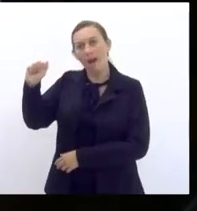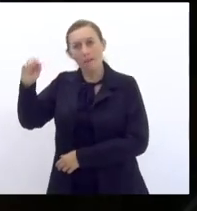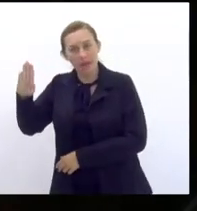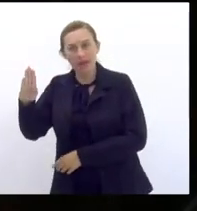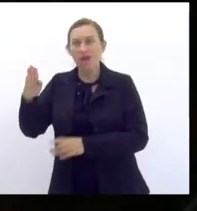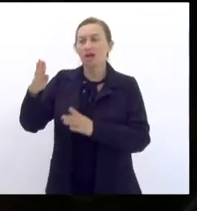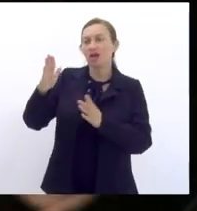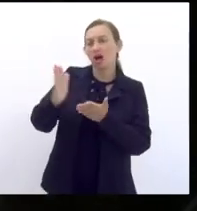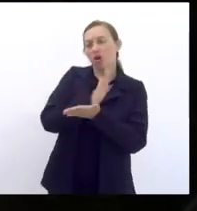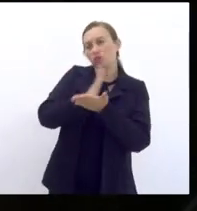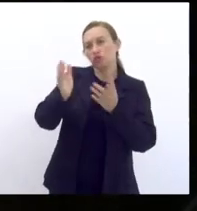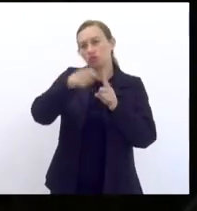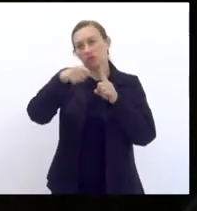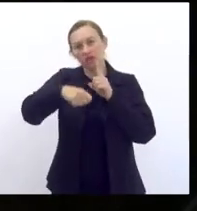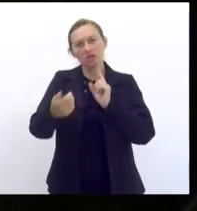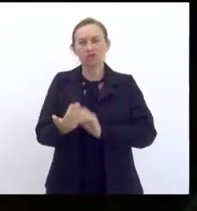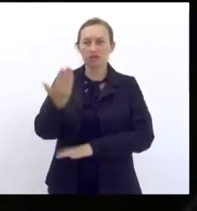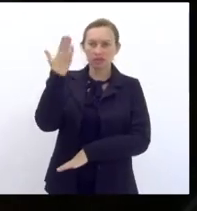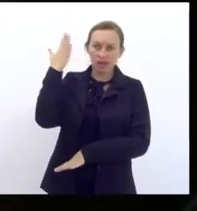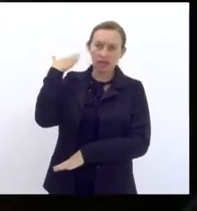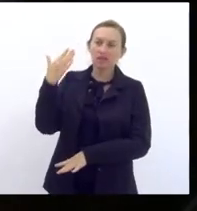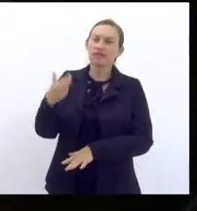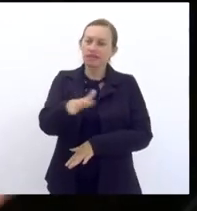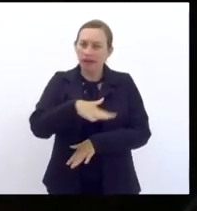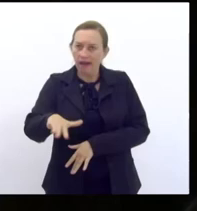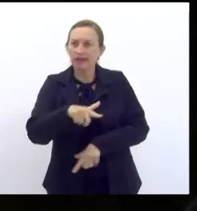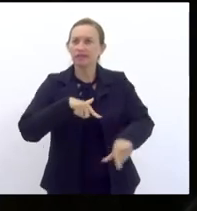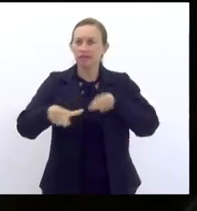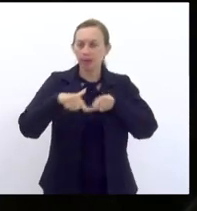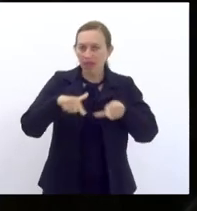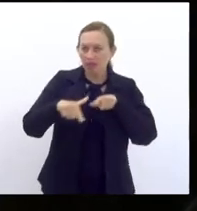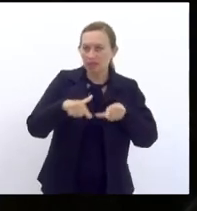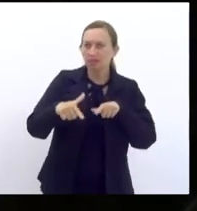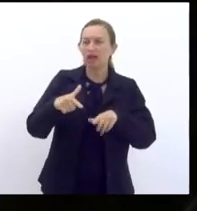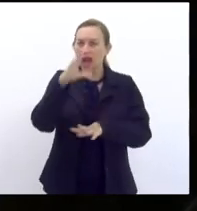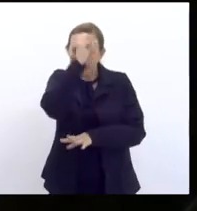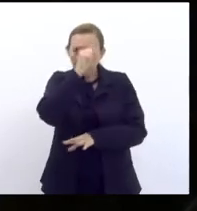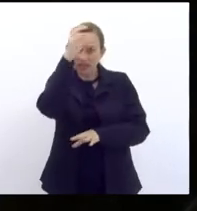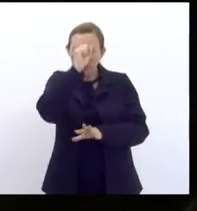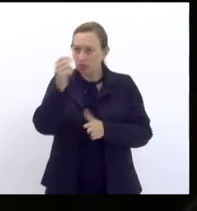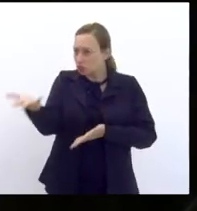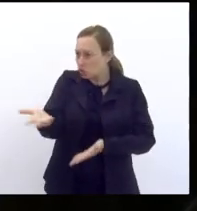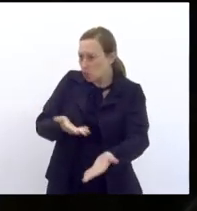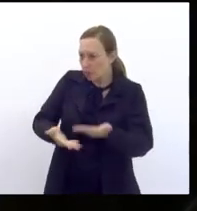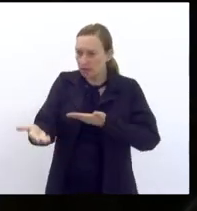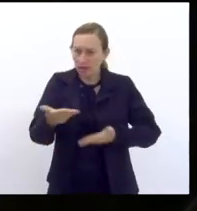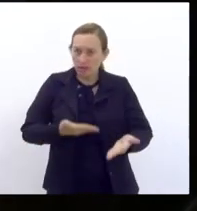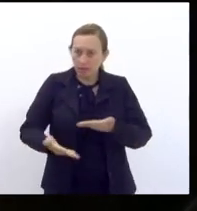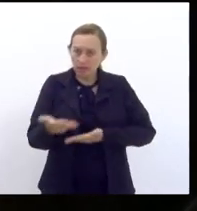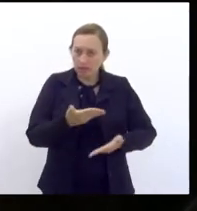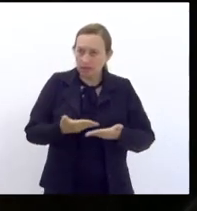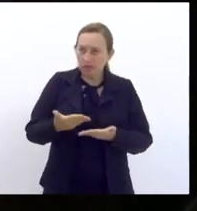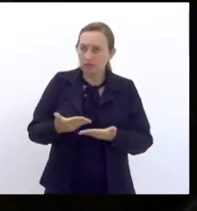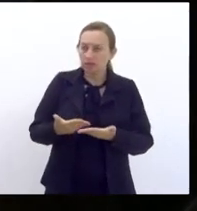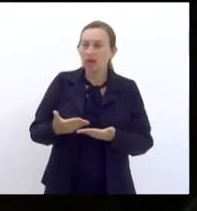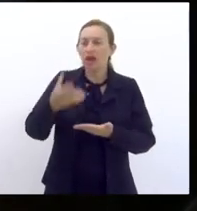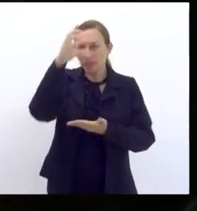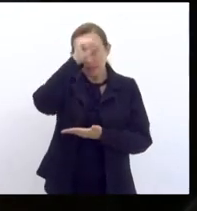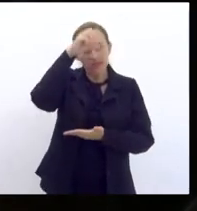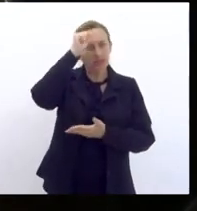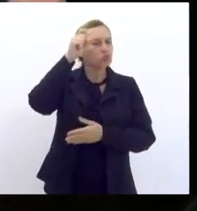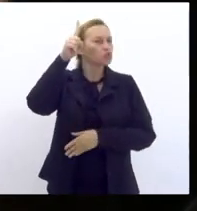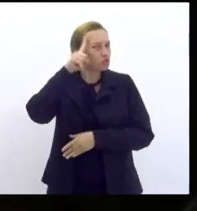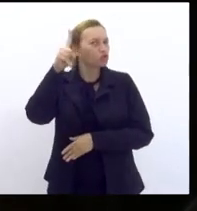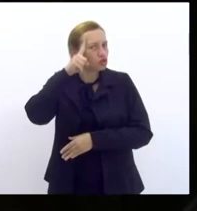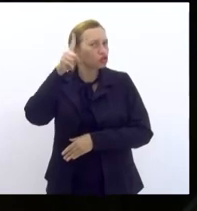levamos até Desembargador da área trabalhista para a gente aprende todo mundo aprende com todo mundo isso é uma coisa que a vida ensinou a gente é que todo dia a gente tá aprendendo